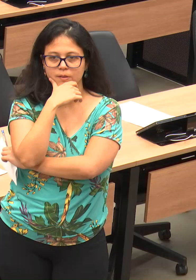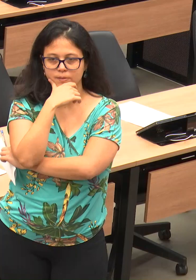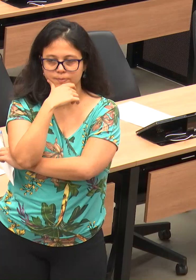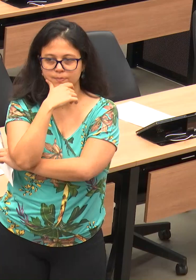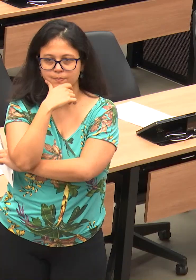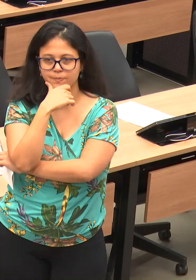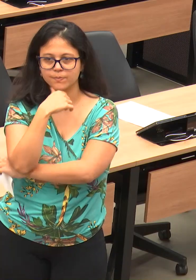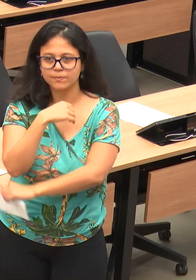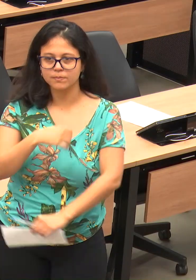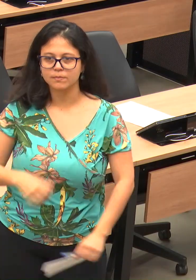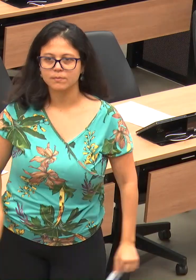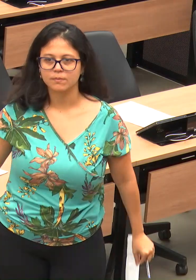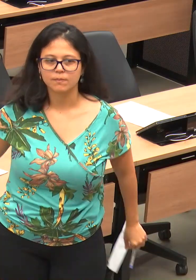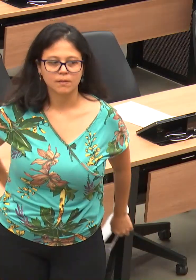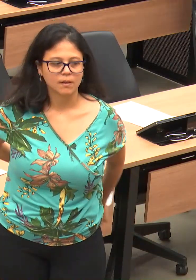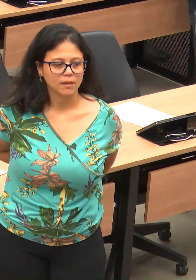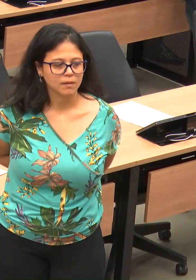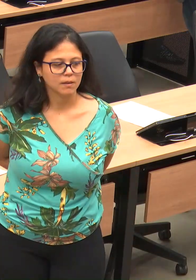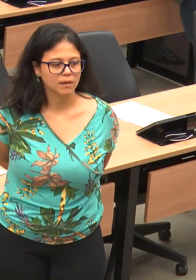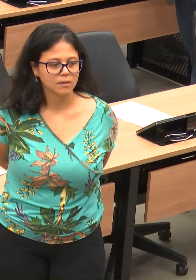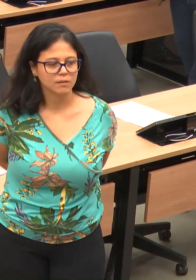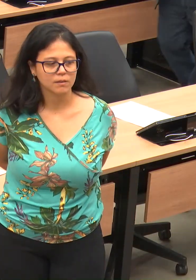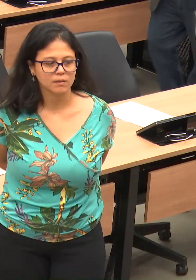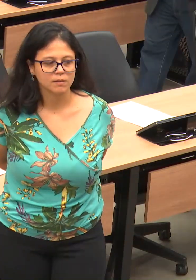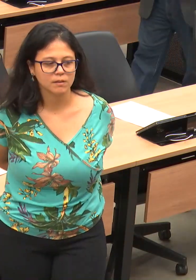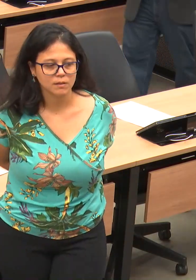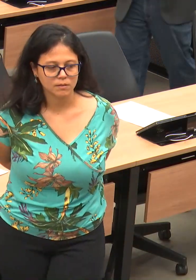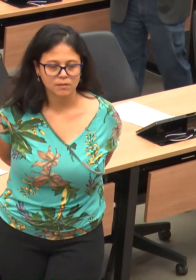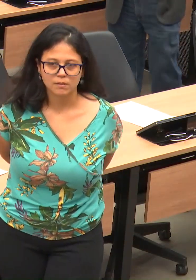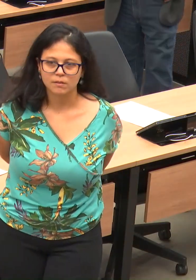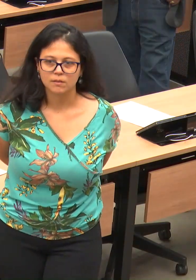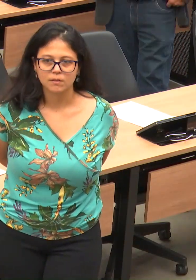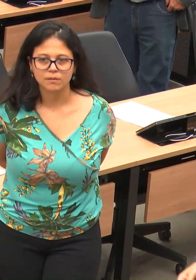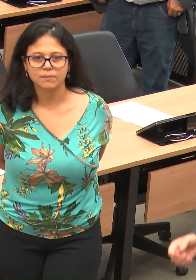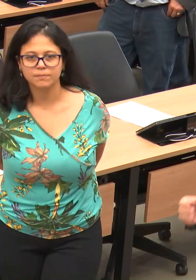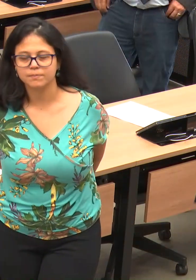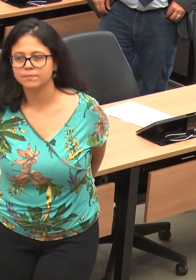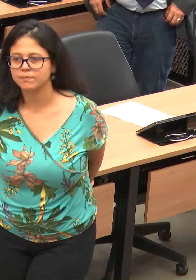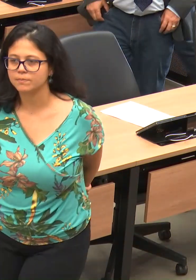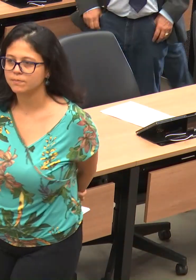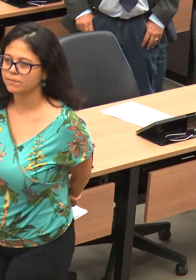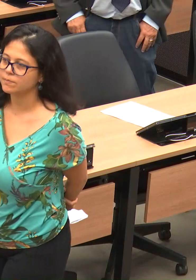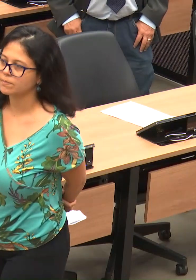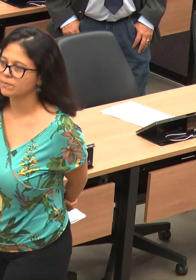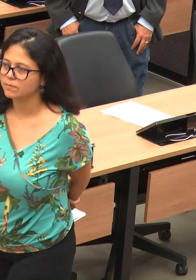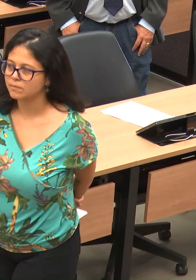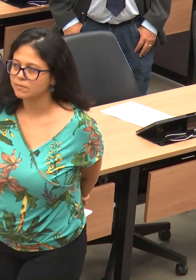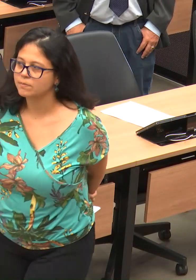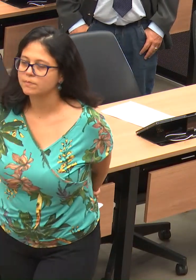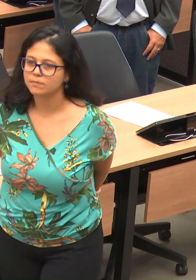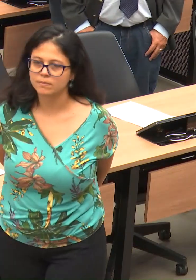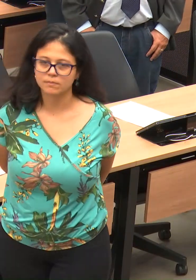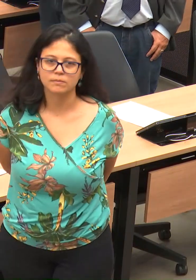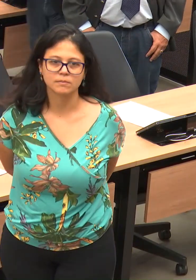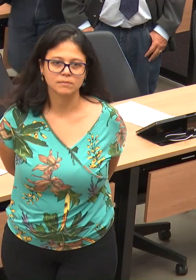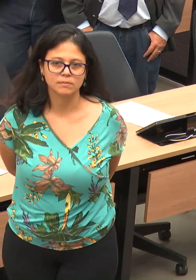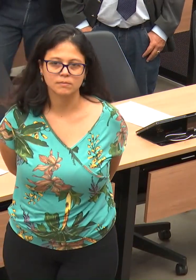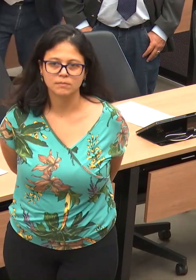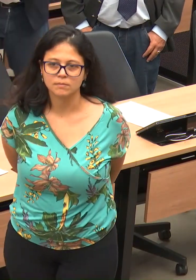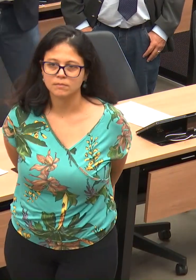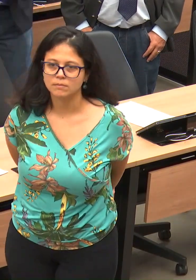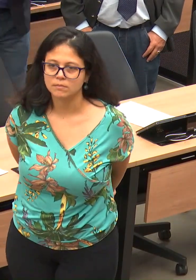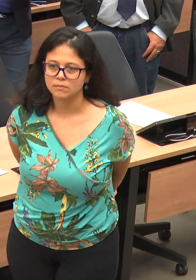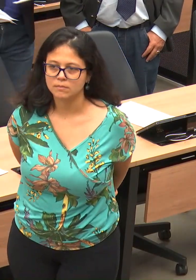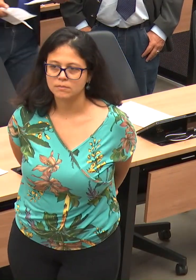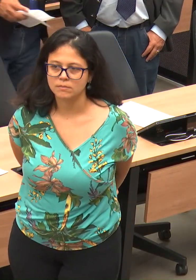vereador Pedro Tourinho, do Carlos Roberto Pascolato, mais conhecido como Cabeto, Cabeto Rocker, que é um